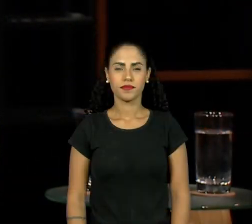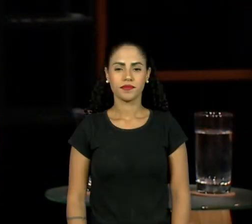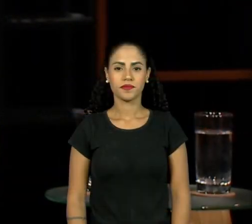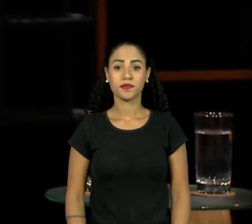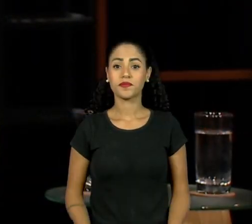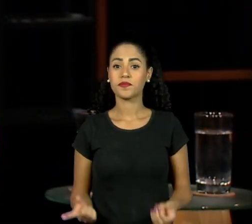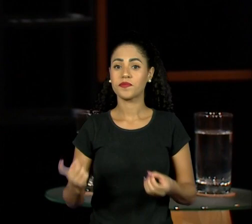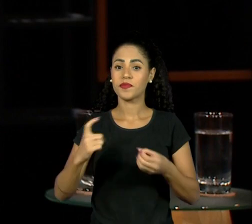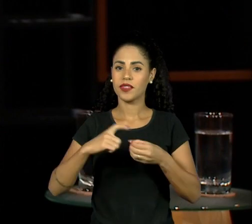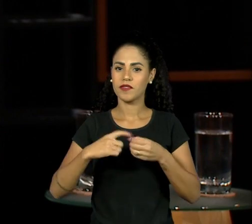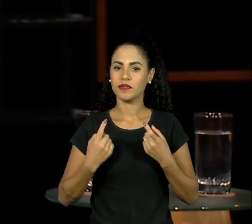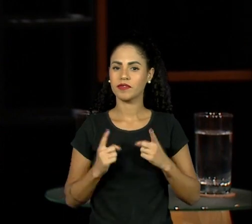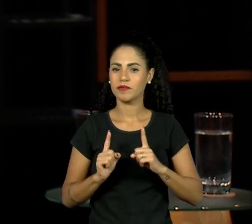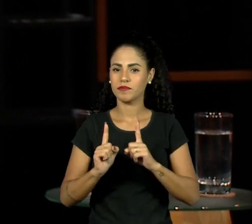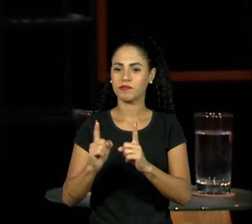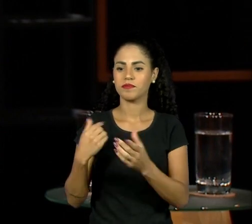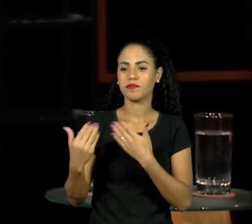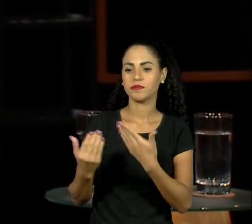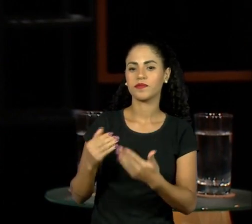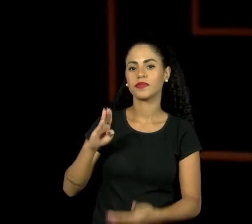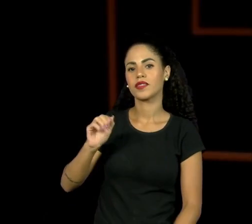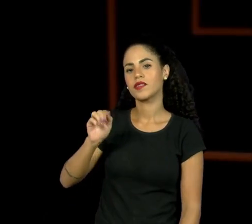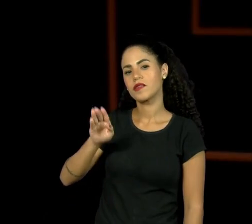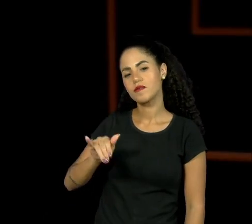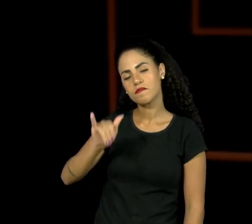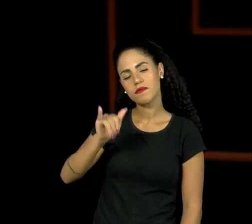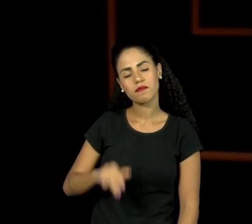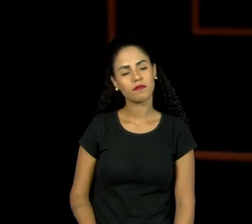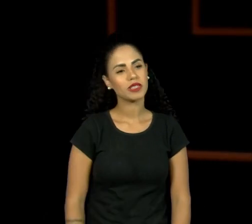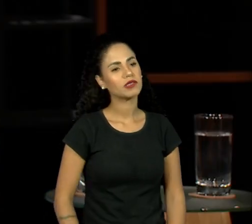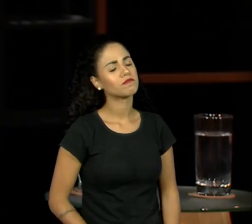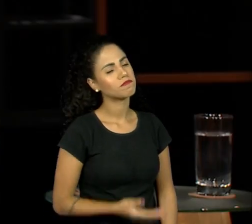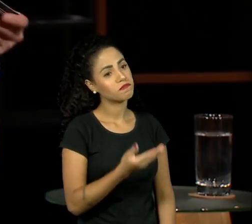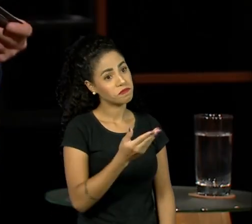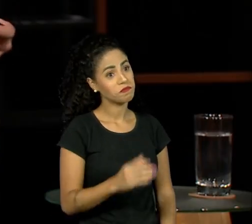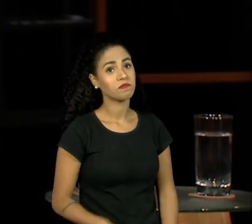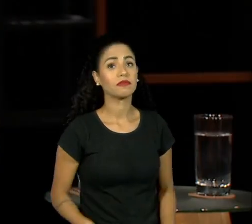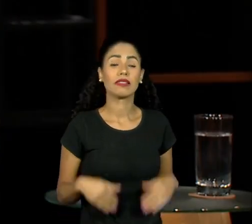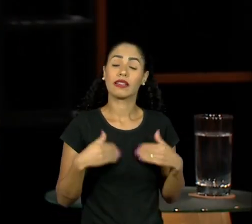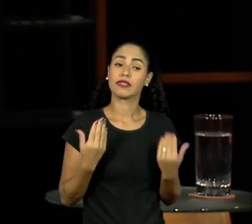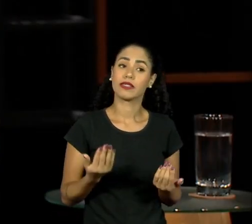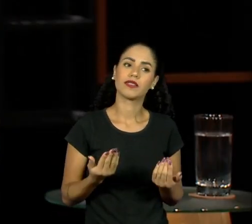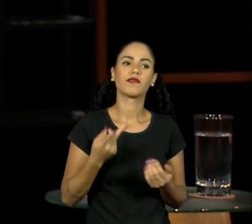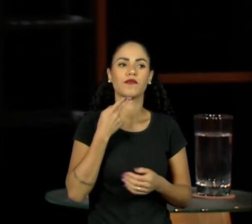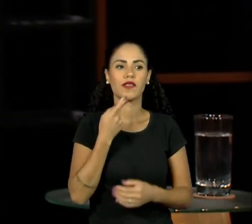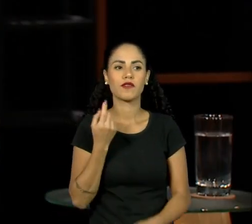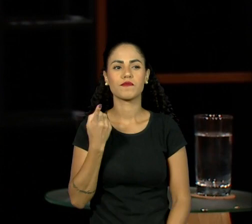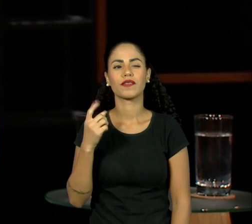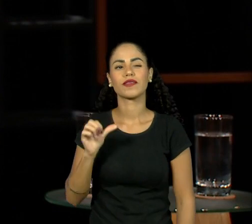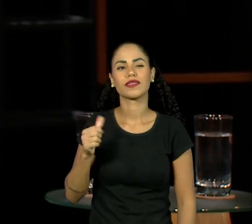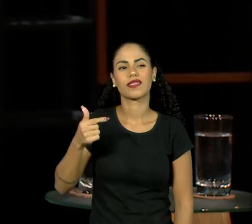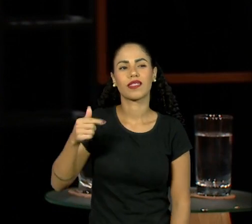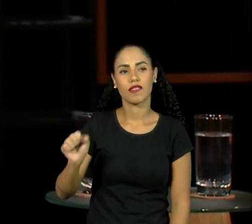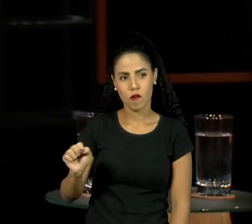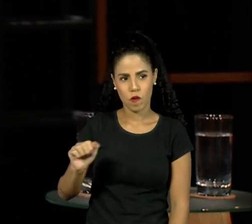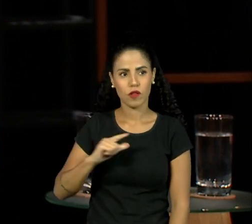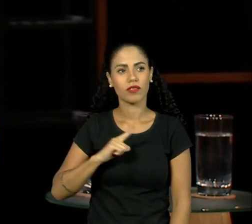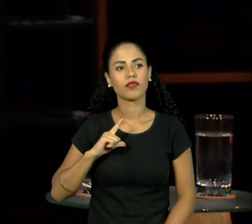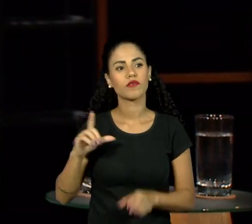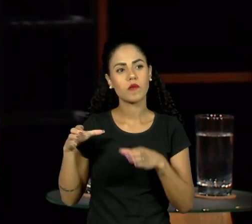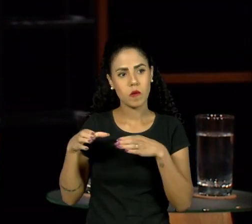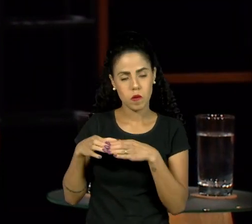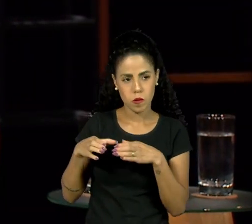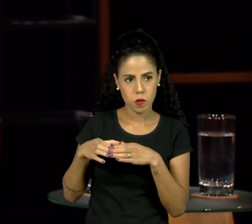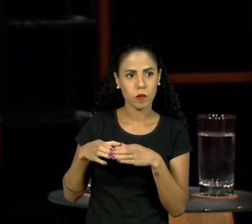Estamos de volta para o nosso bate-papo com a Baby do Brasil. Baby, pois é, a gente estava falando de 78, Novos Baianos, enquanto o grupo